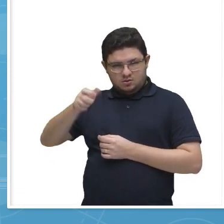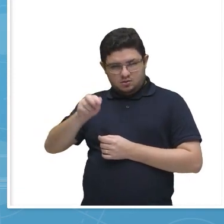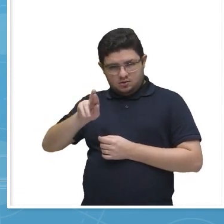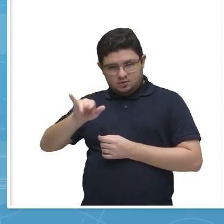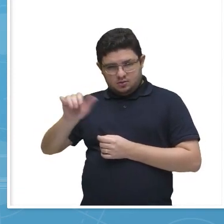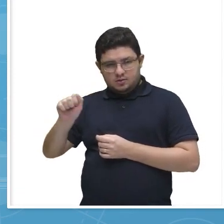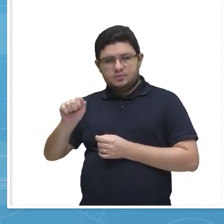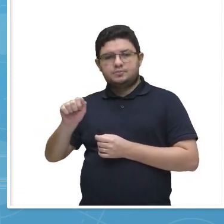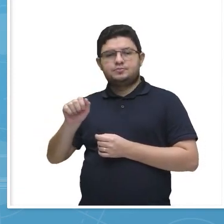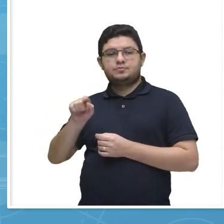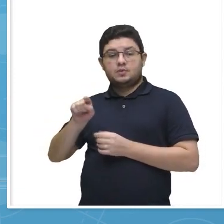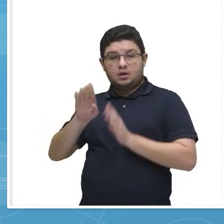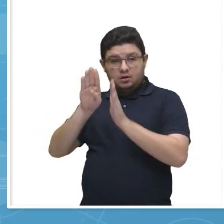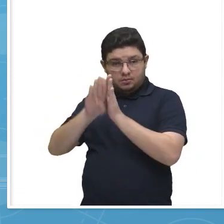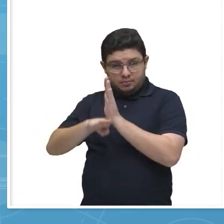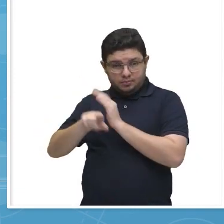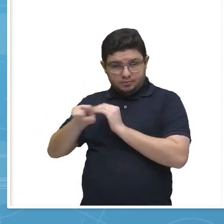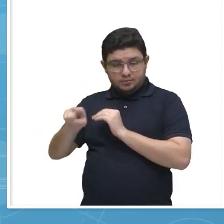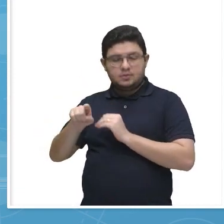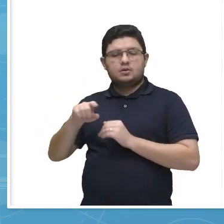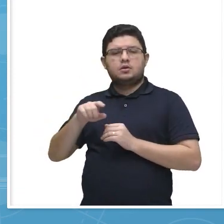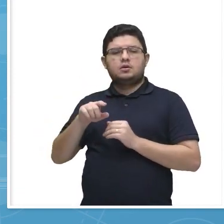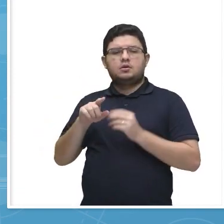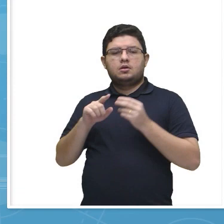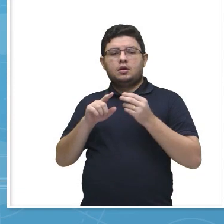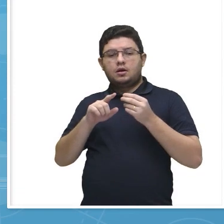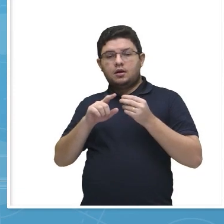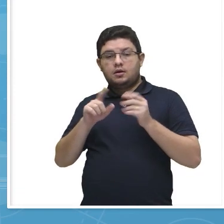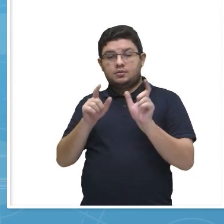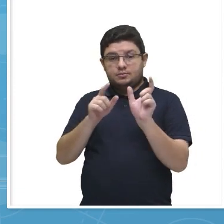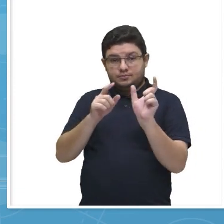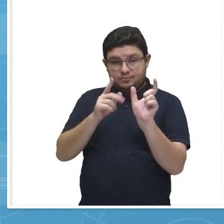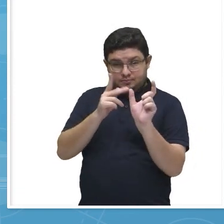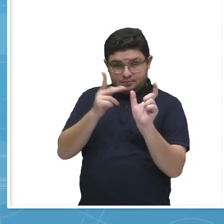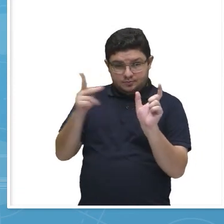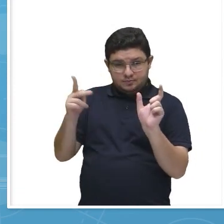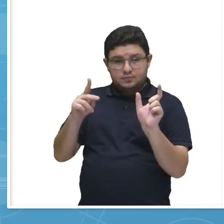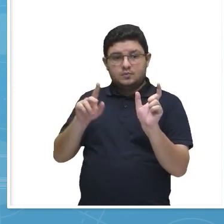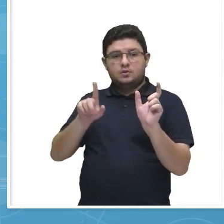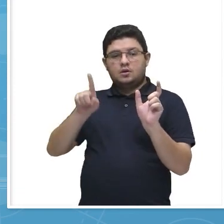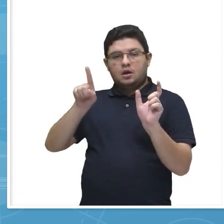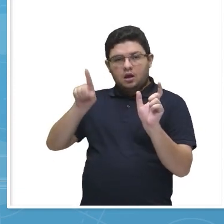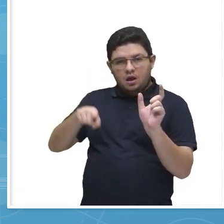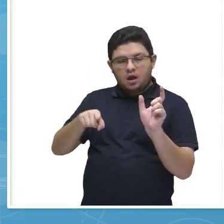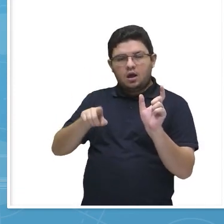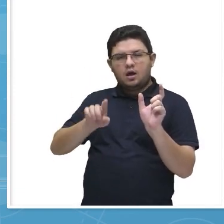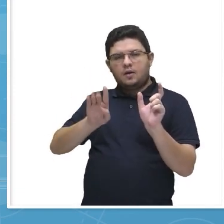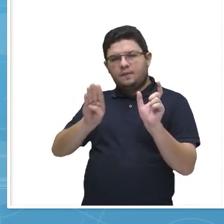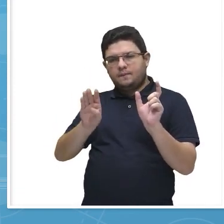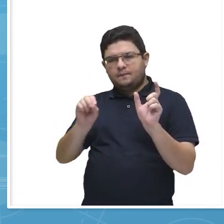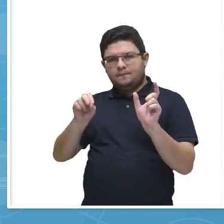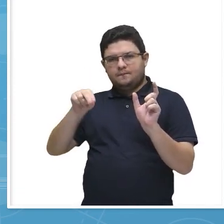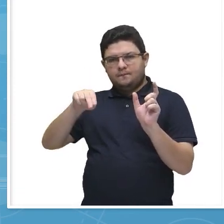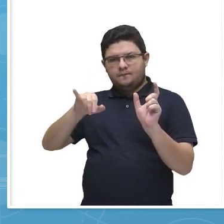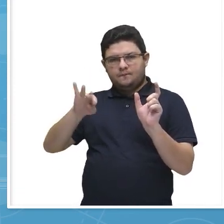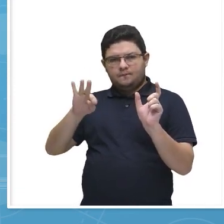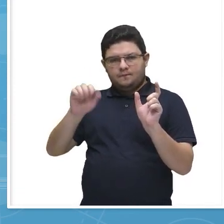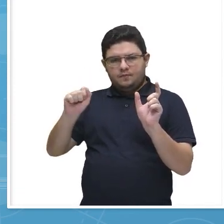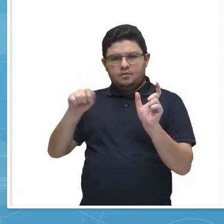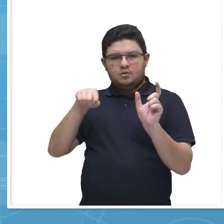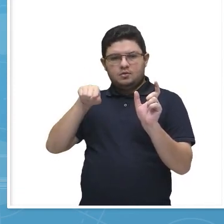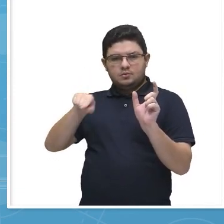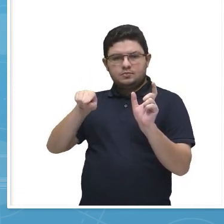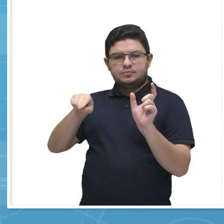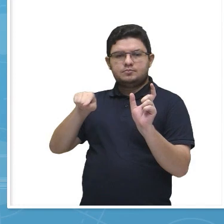nosso predicado está aqui. Que tipo de predicado é esse? Qual é a palavra mais importante?